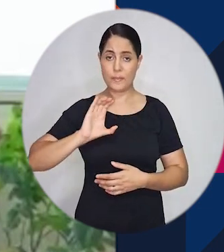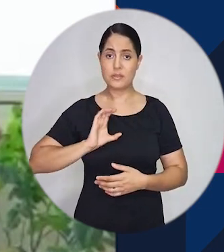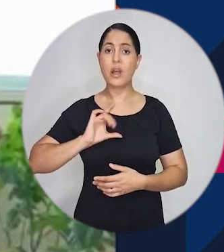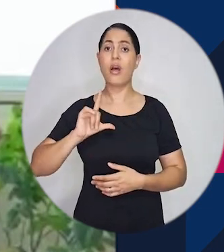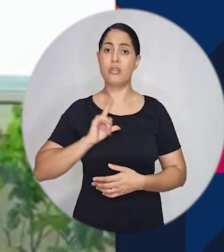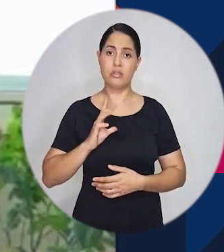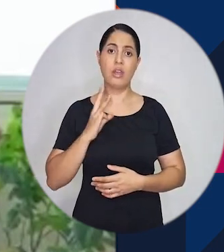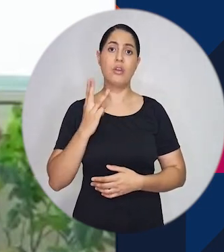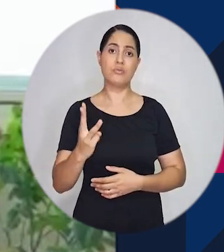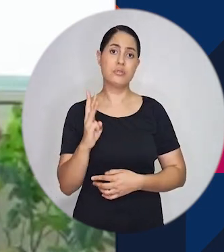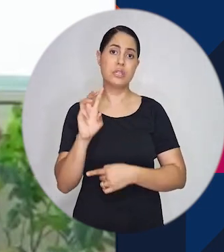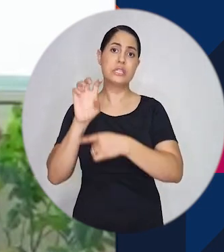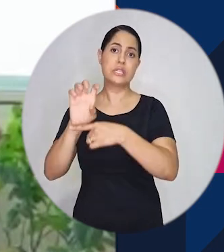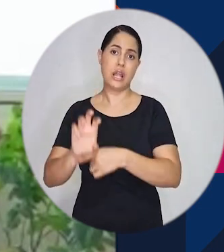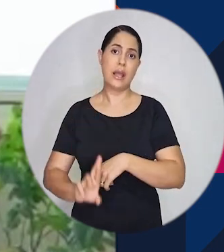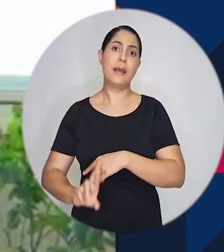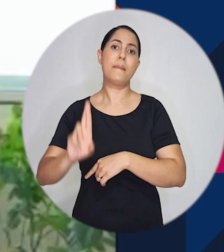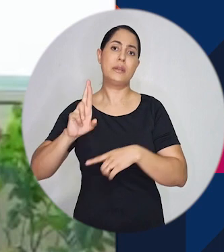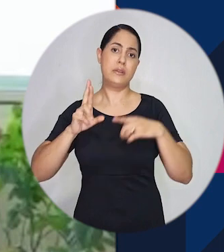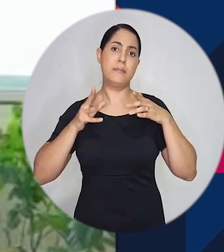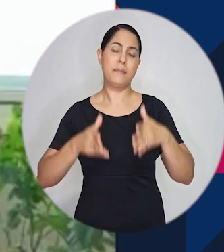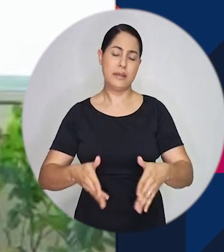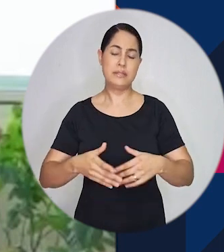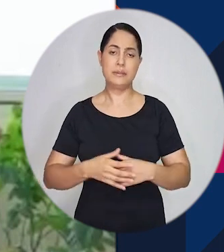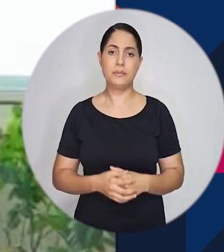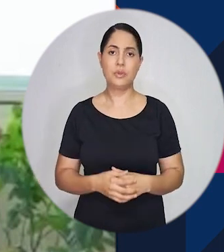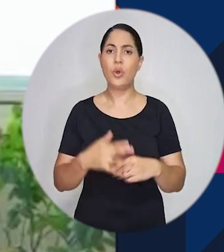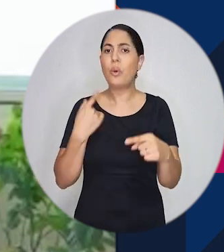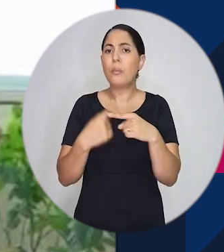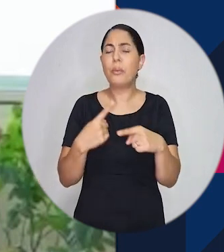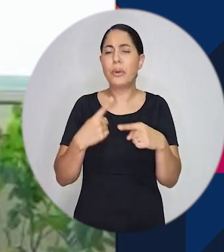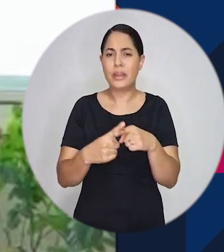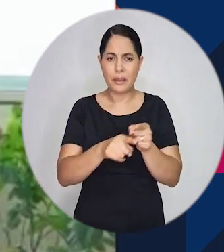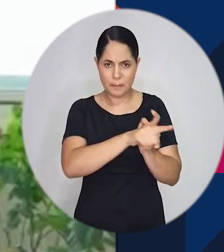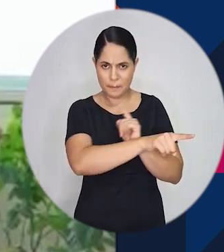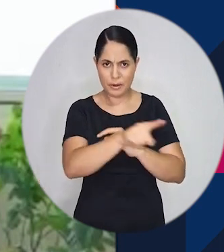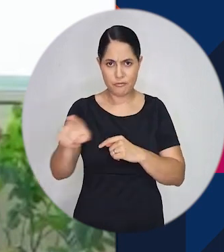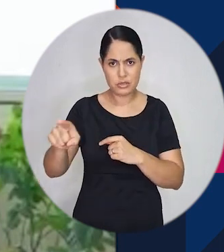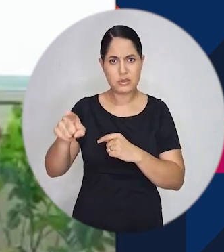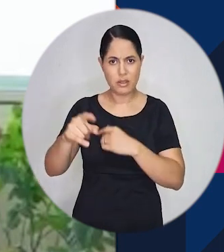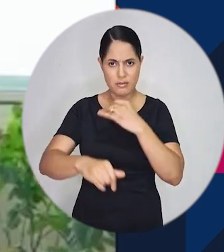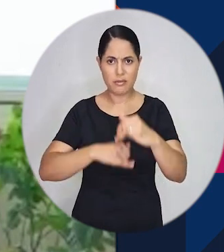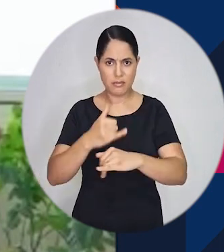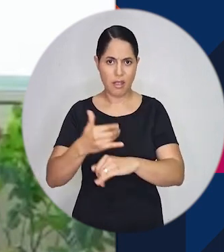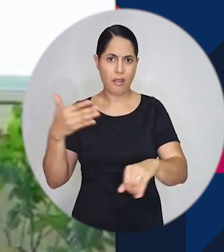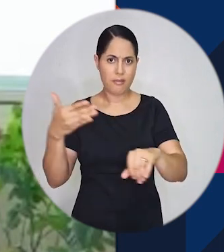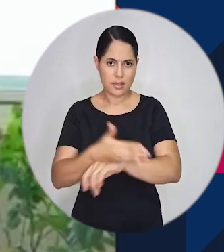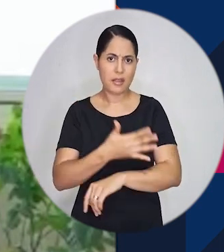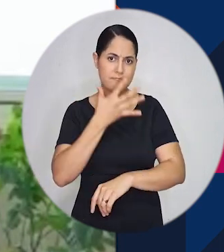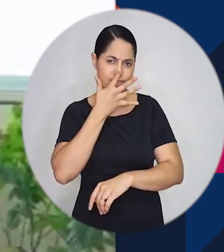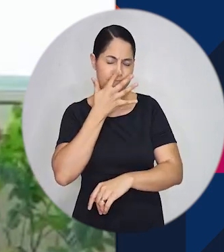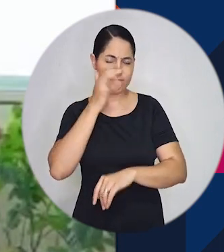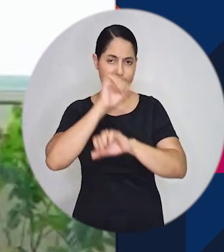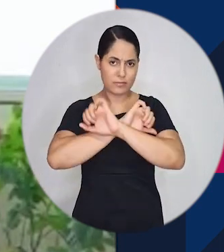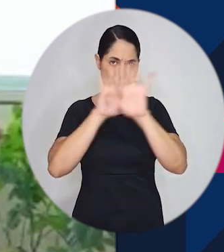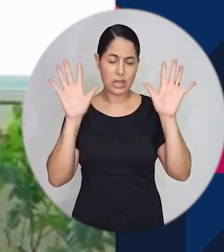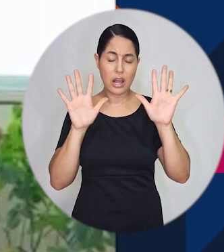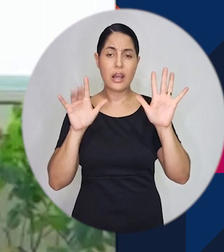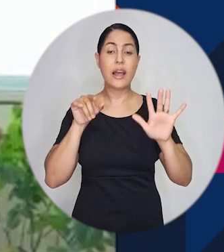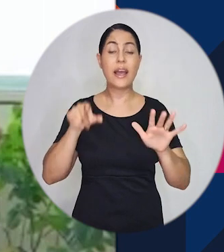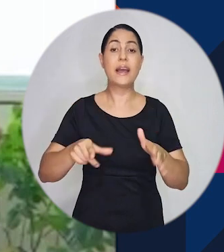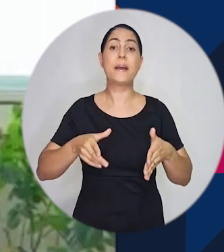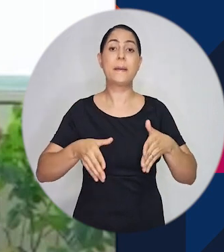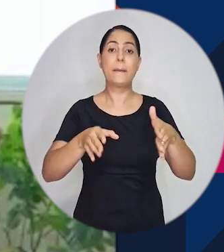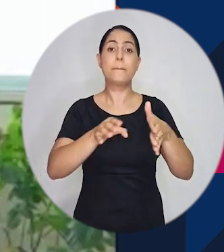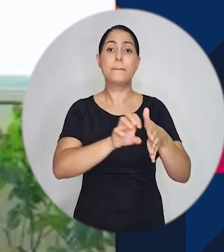com representantes desses 3 estados. Para que o nosso web espectador entenda, essa é uma rodovia que foi